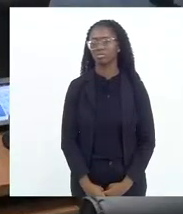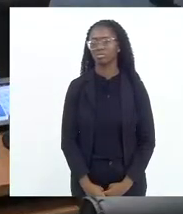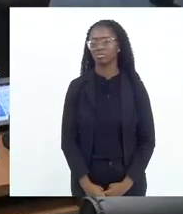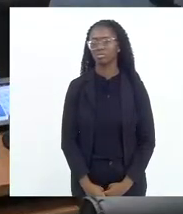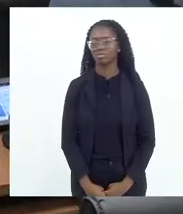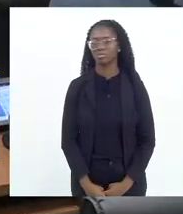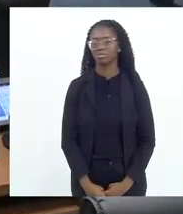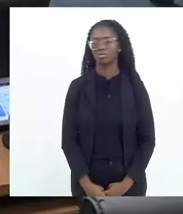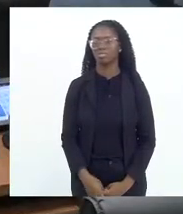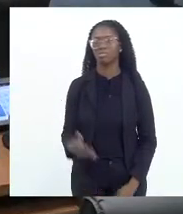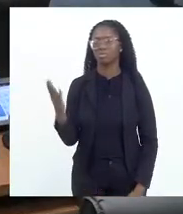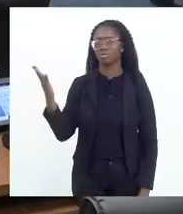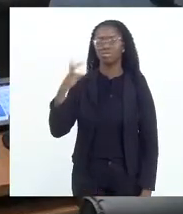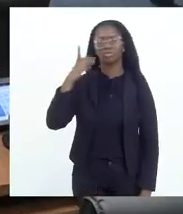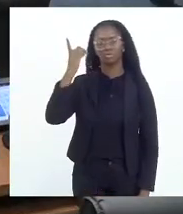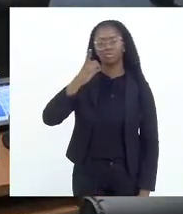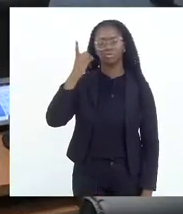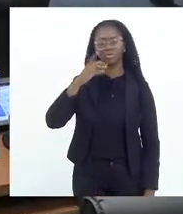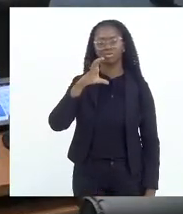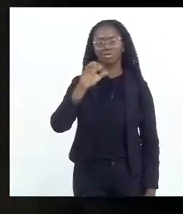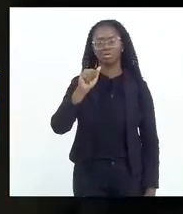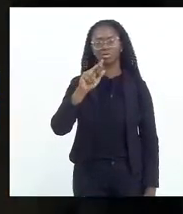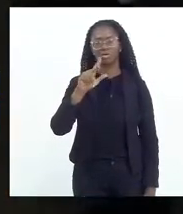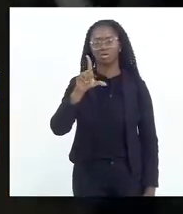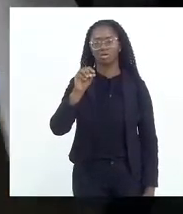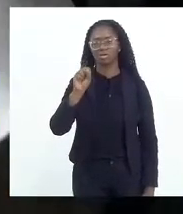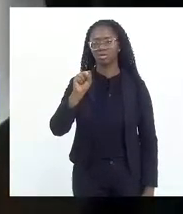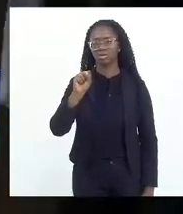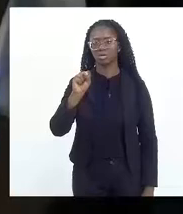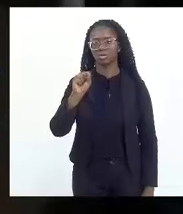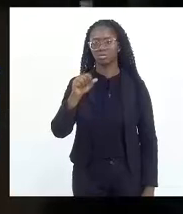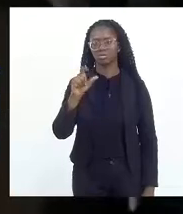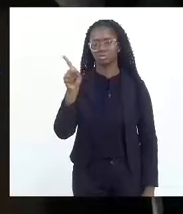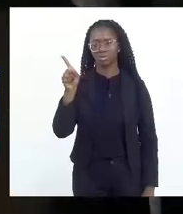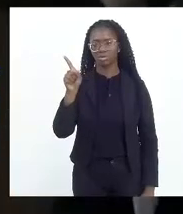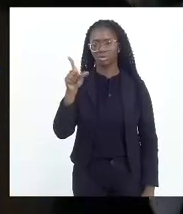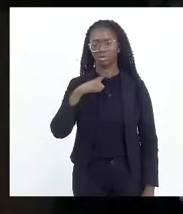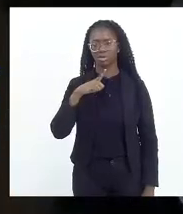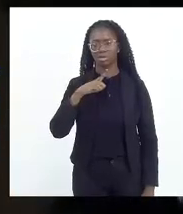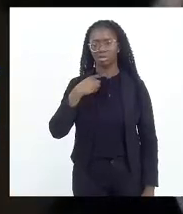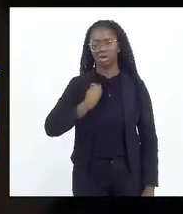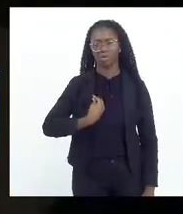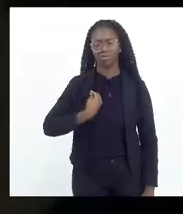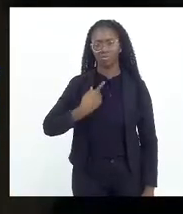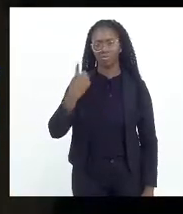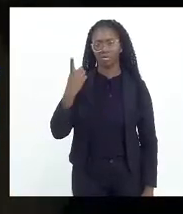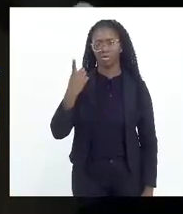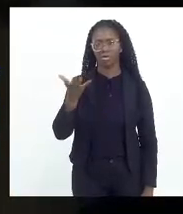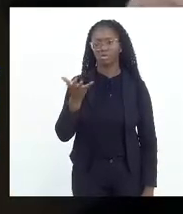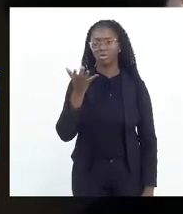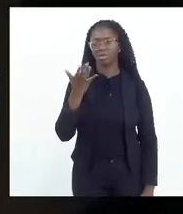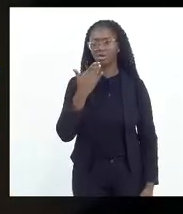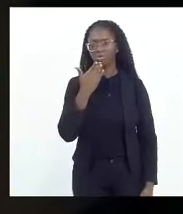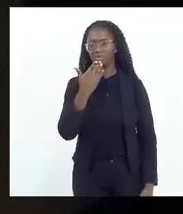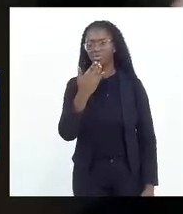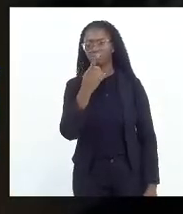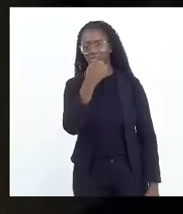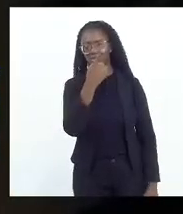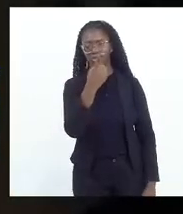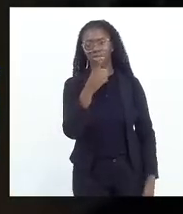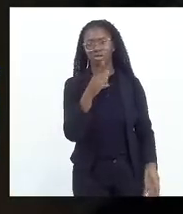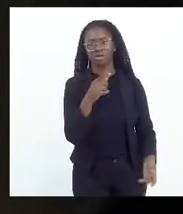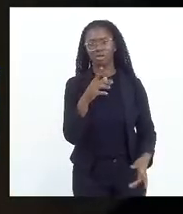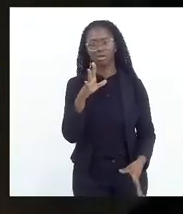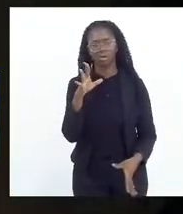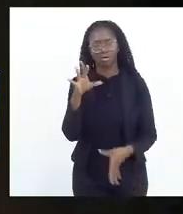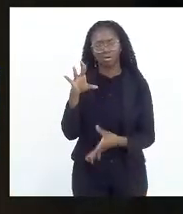O deputado Carlos Fernandes está online? Hein? Porque eu gostaria de pedir coautoria